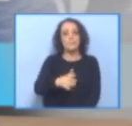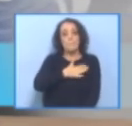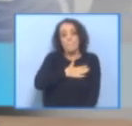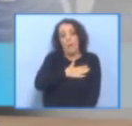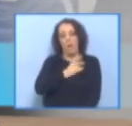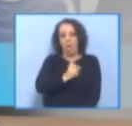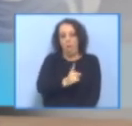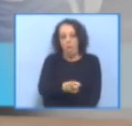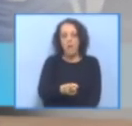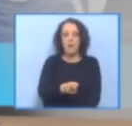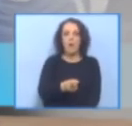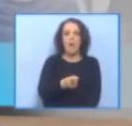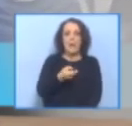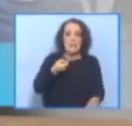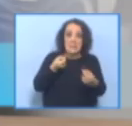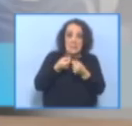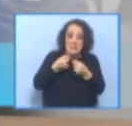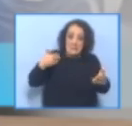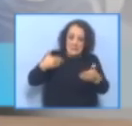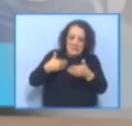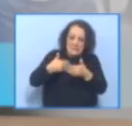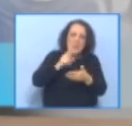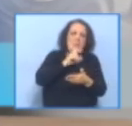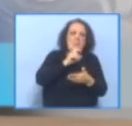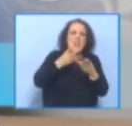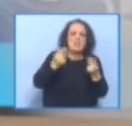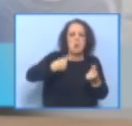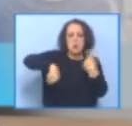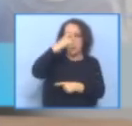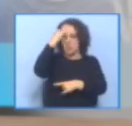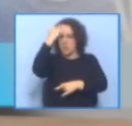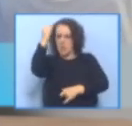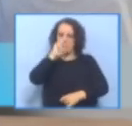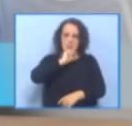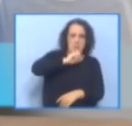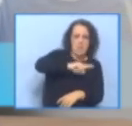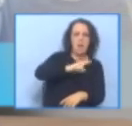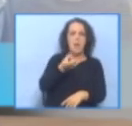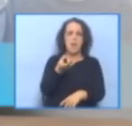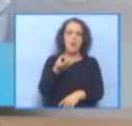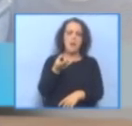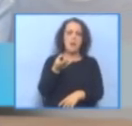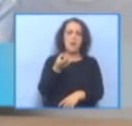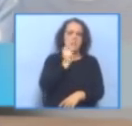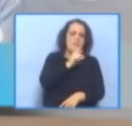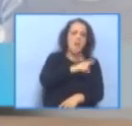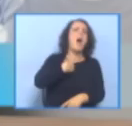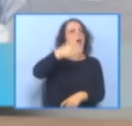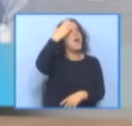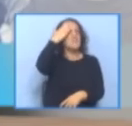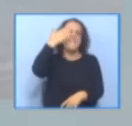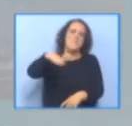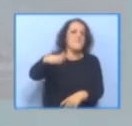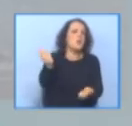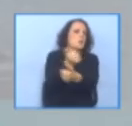Pois nós, ali assim, à beira da tragédia, arranjamos uma solução, somos criativos, evitamos que o maior Achamos que